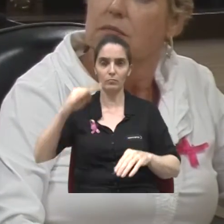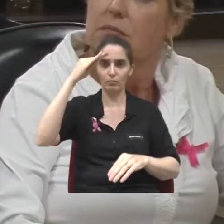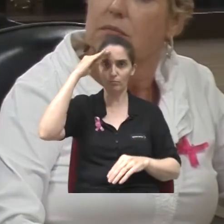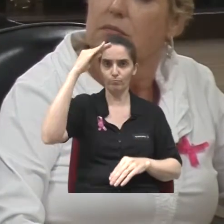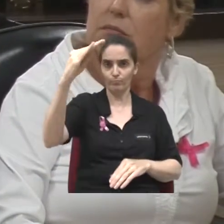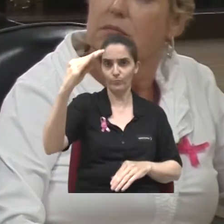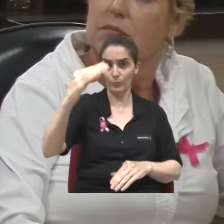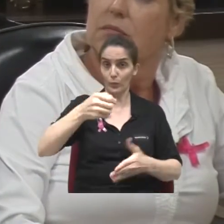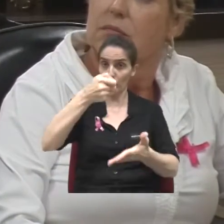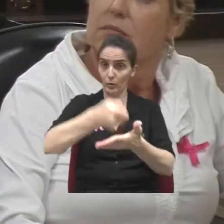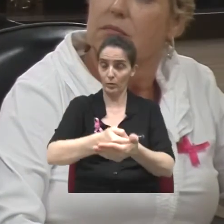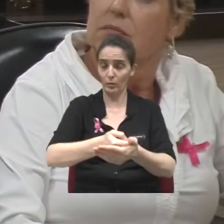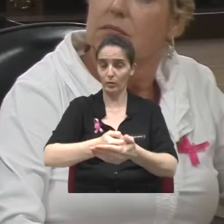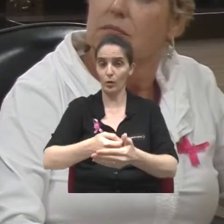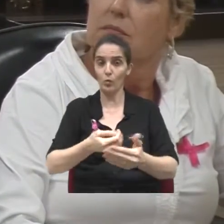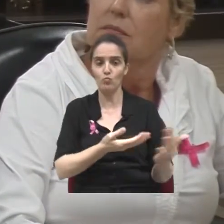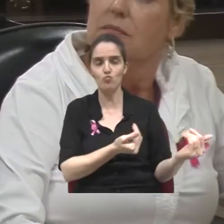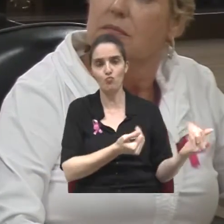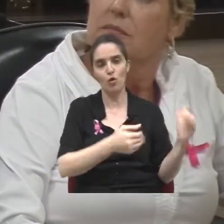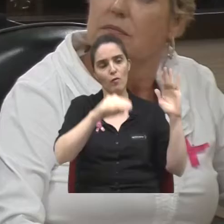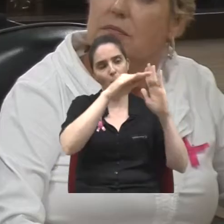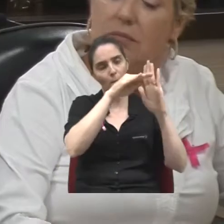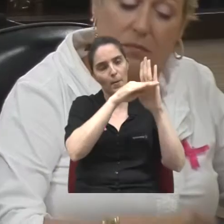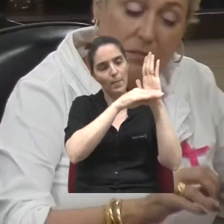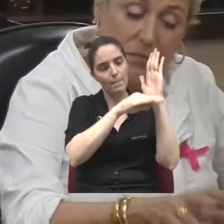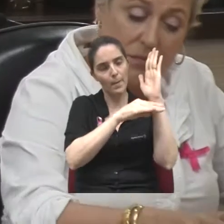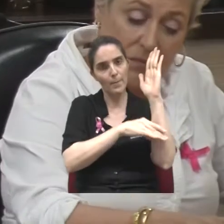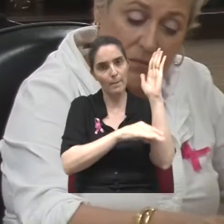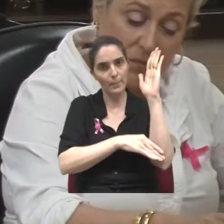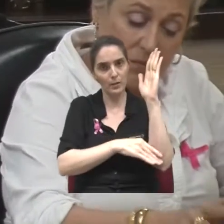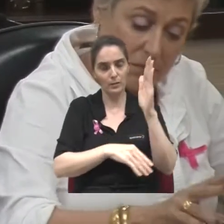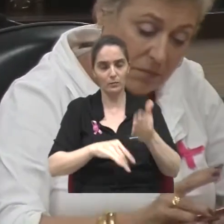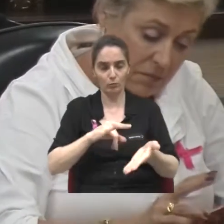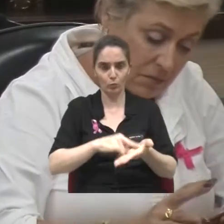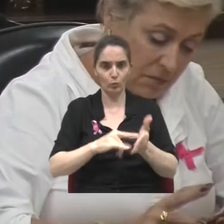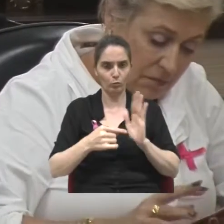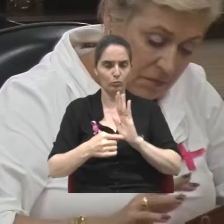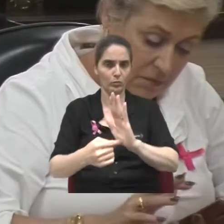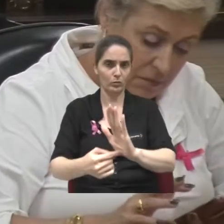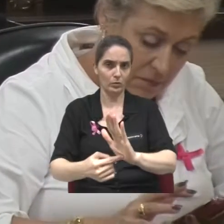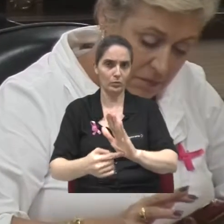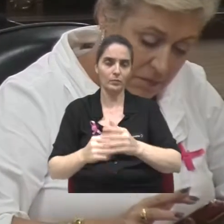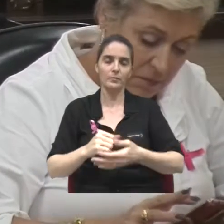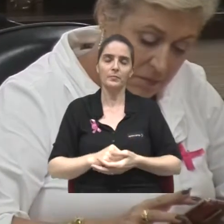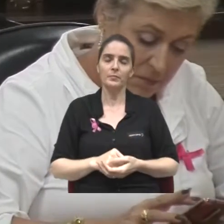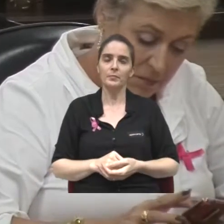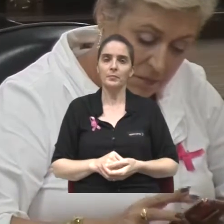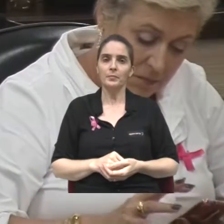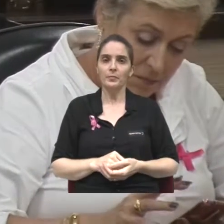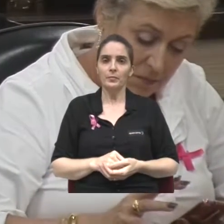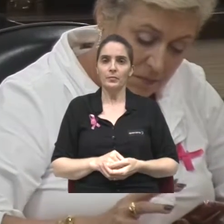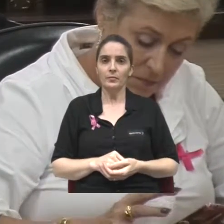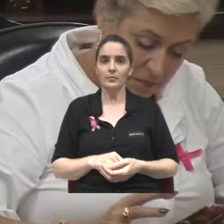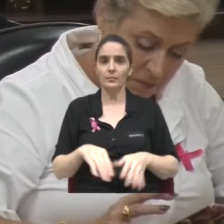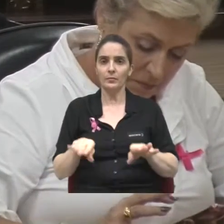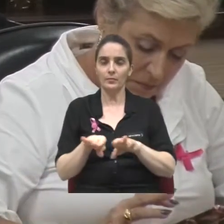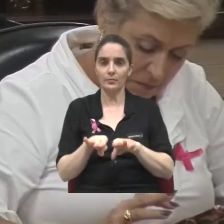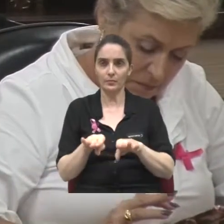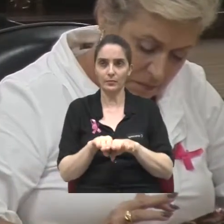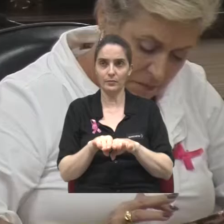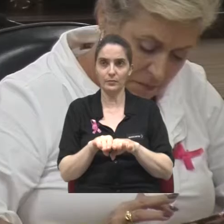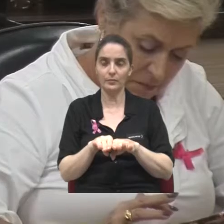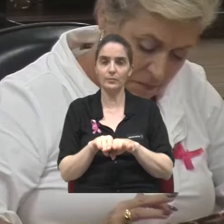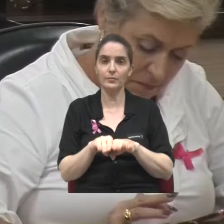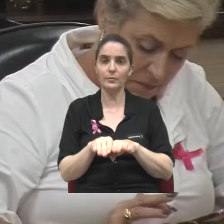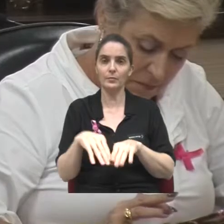dos jovens até a dispensa ou apresentação do tiro de guerra. Teve também como atribuições